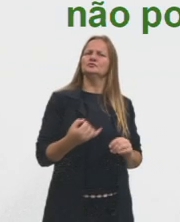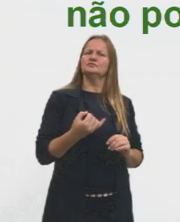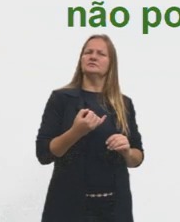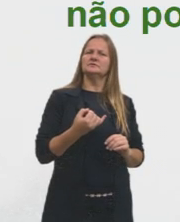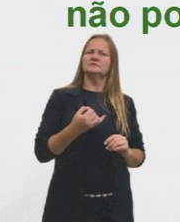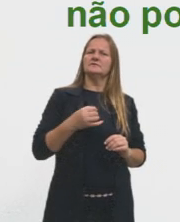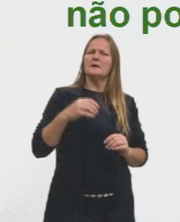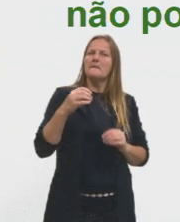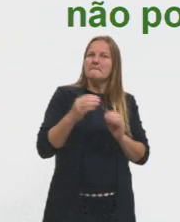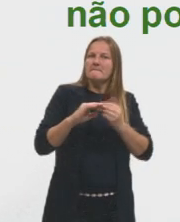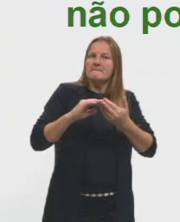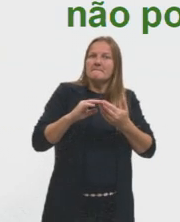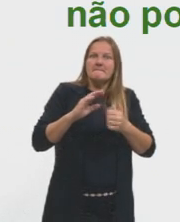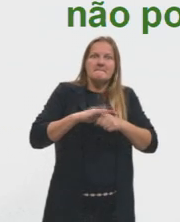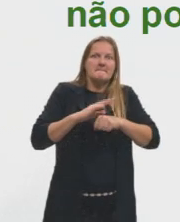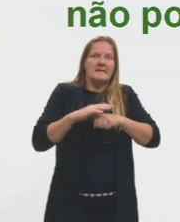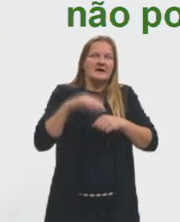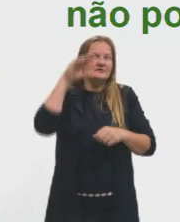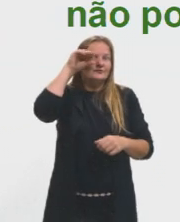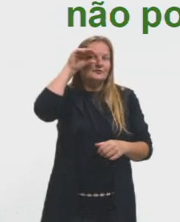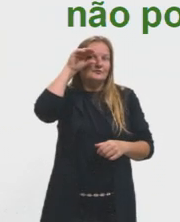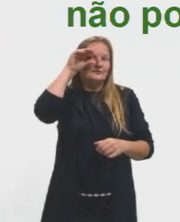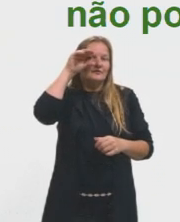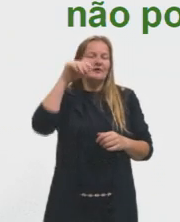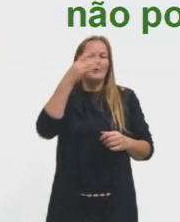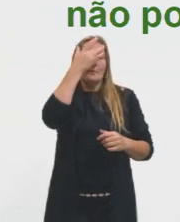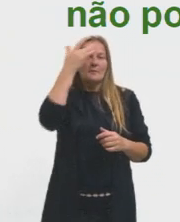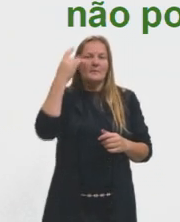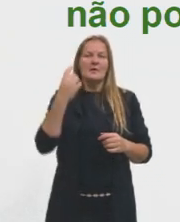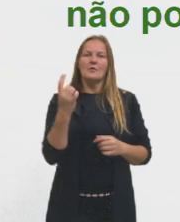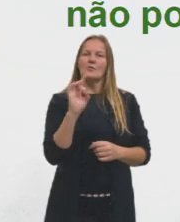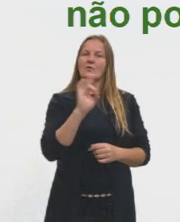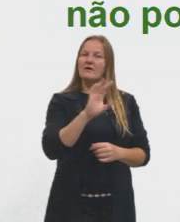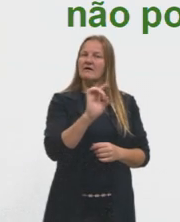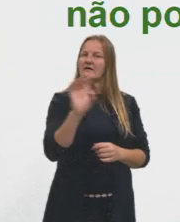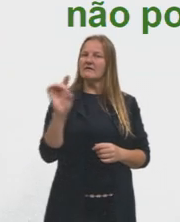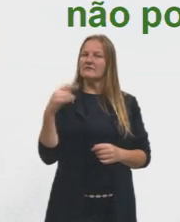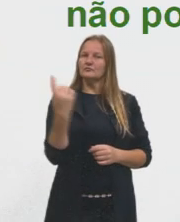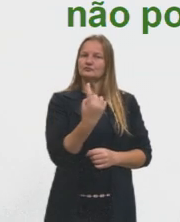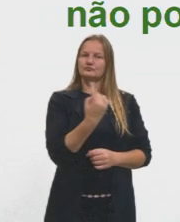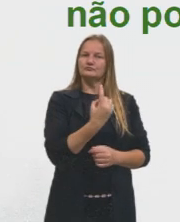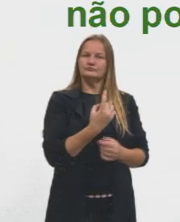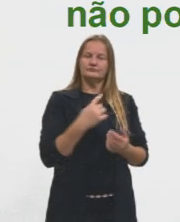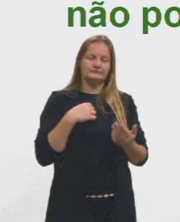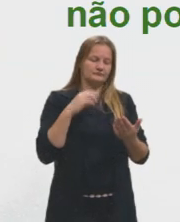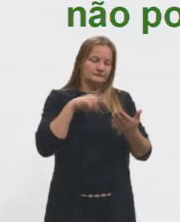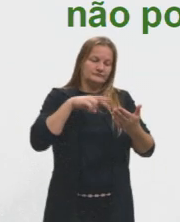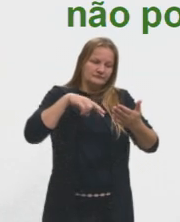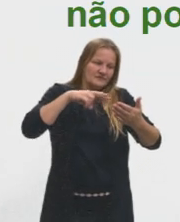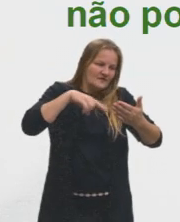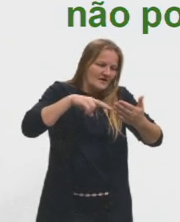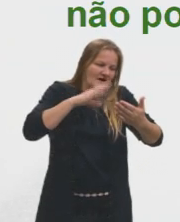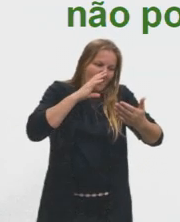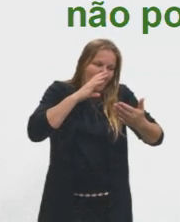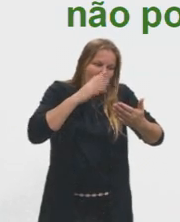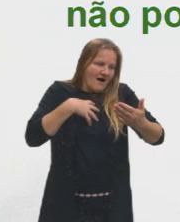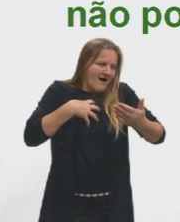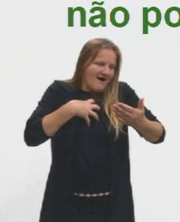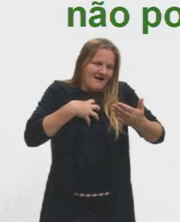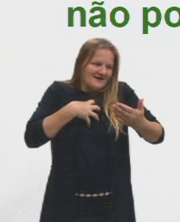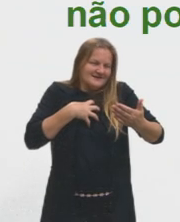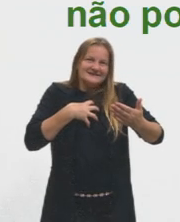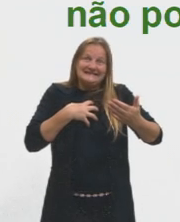que se afastam na observação individual por isso que eu acho